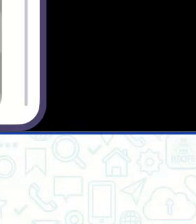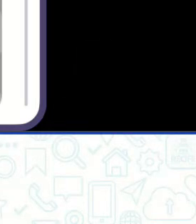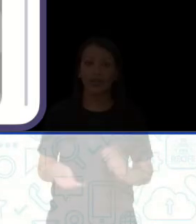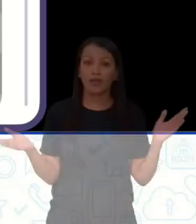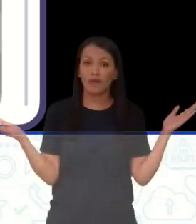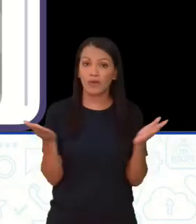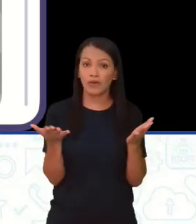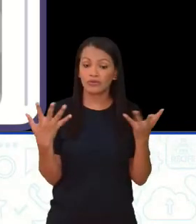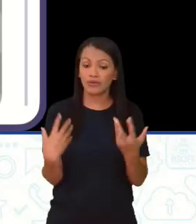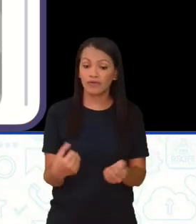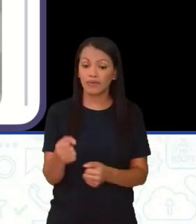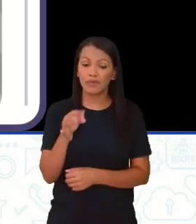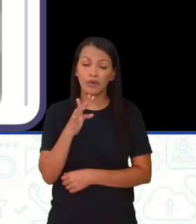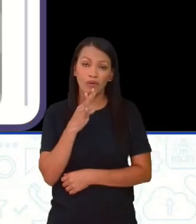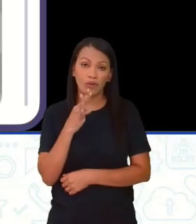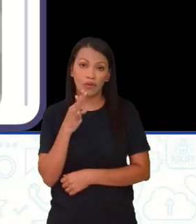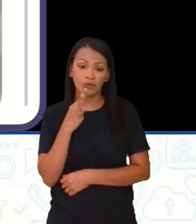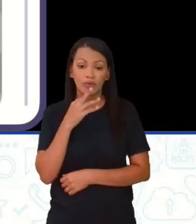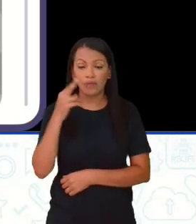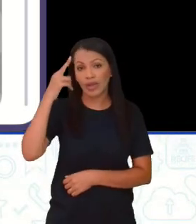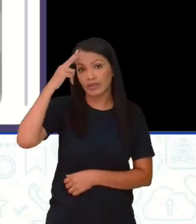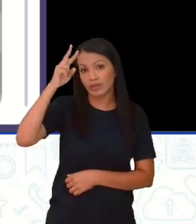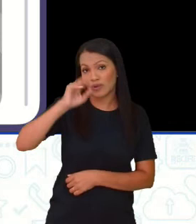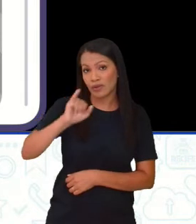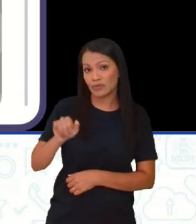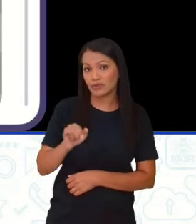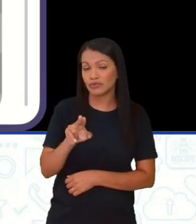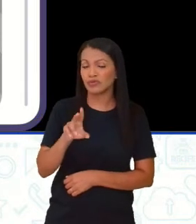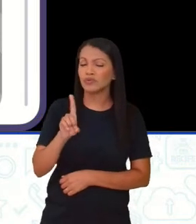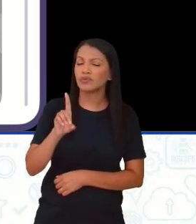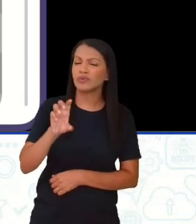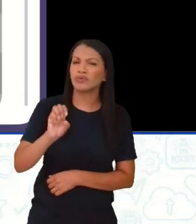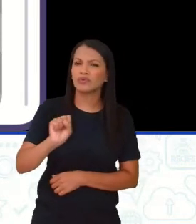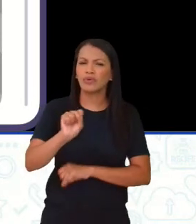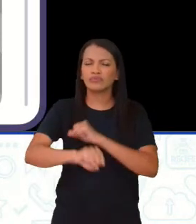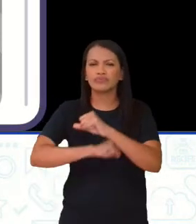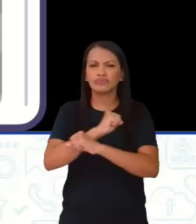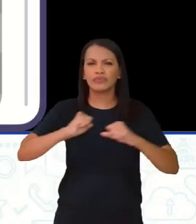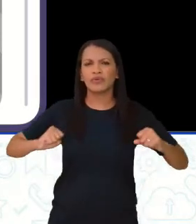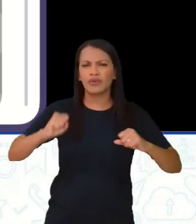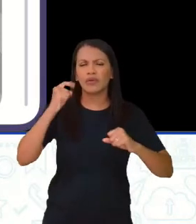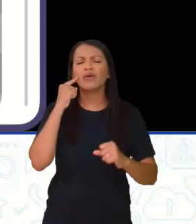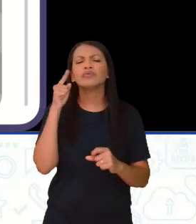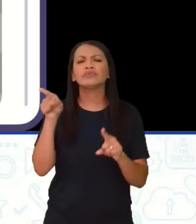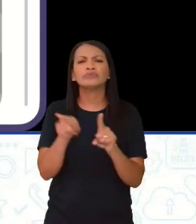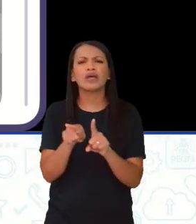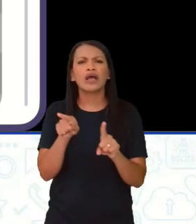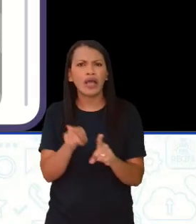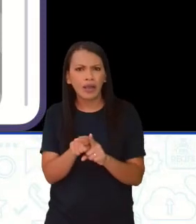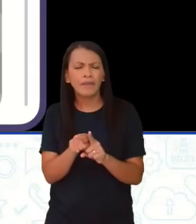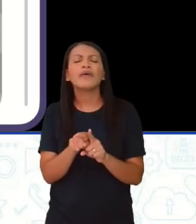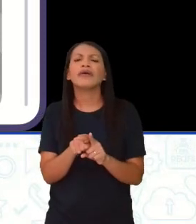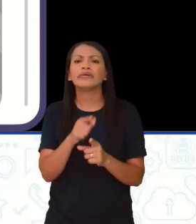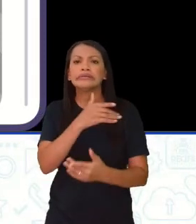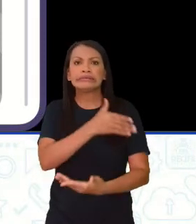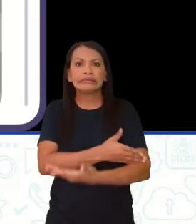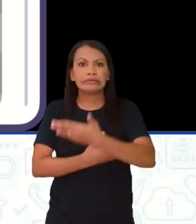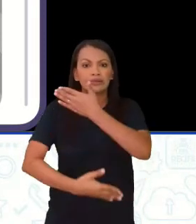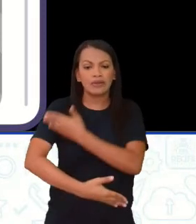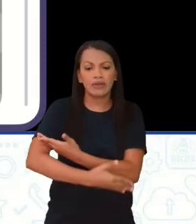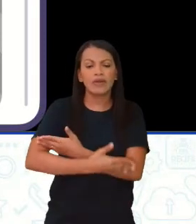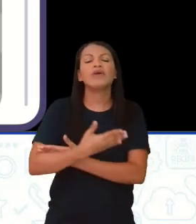Hoje vamos conhecer um pouco da história do judô, uma modalidade olímpica e paralímpica que estará presente nos Jogos